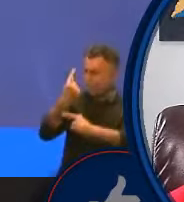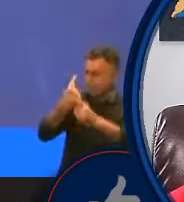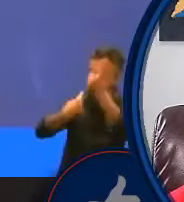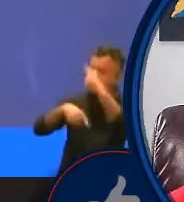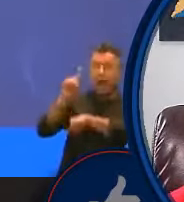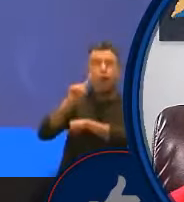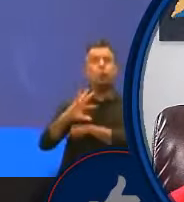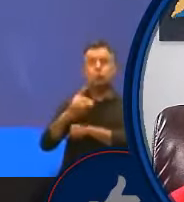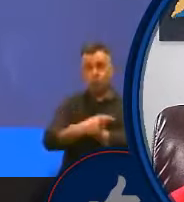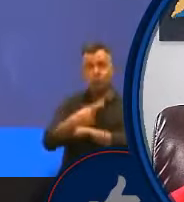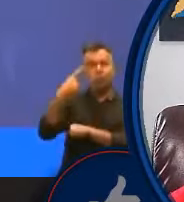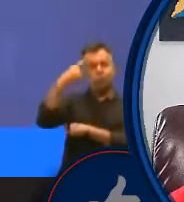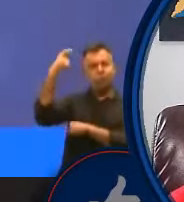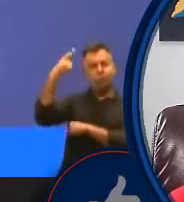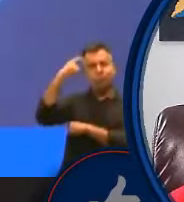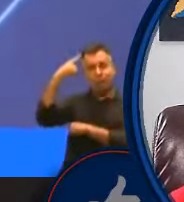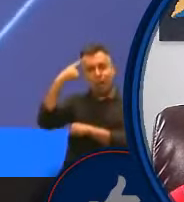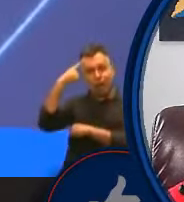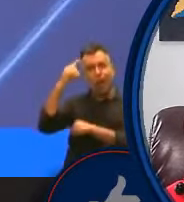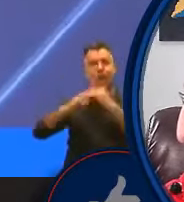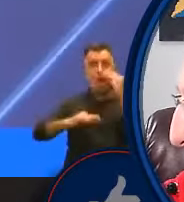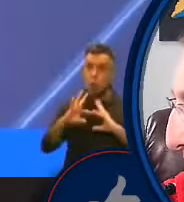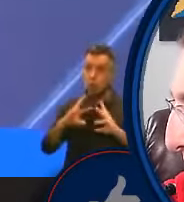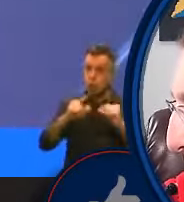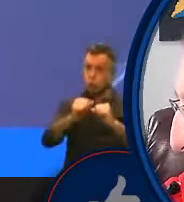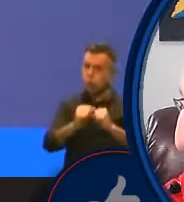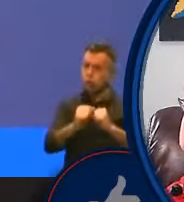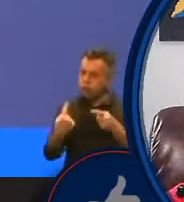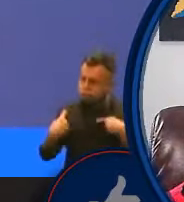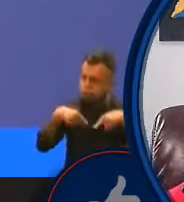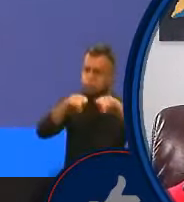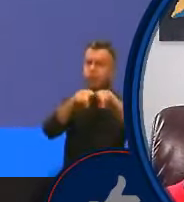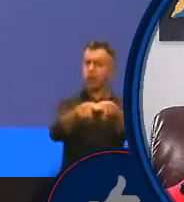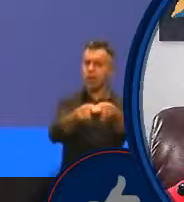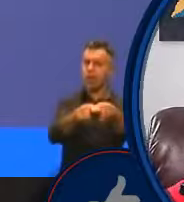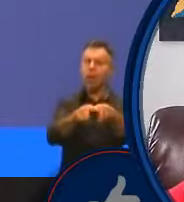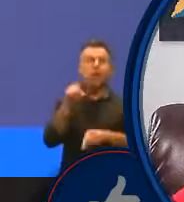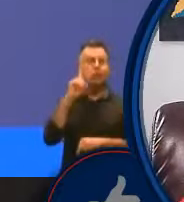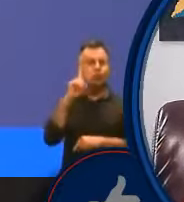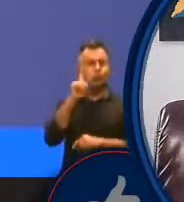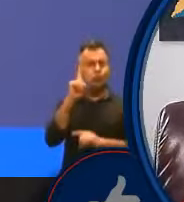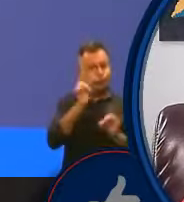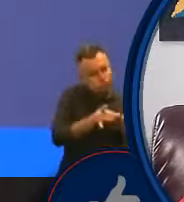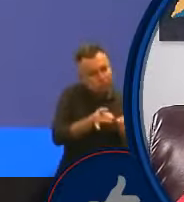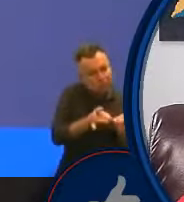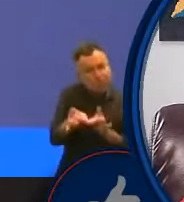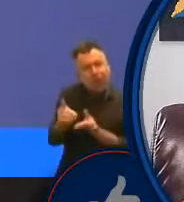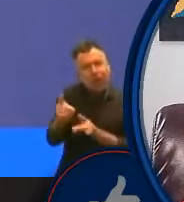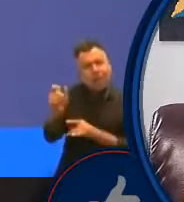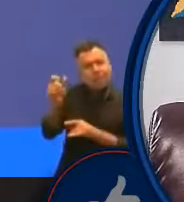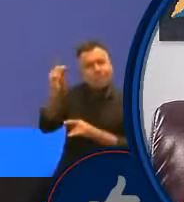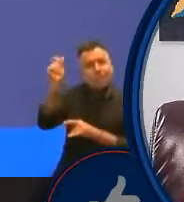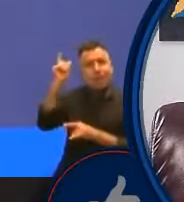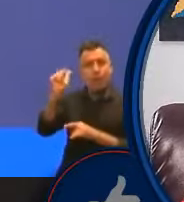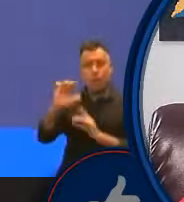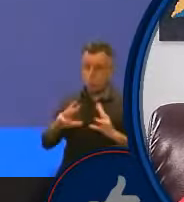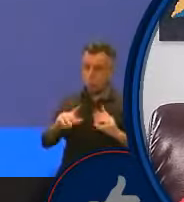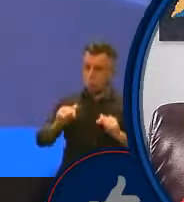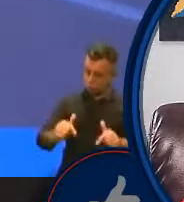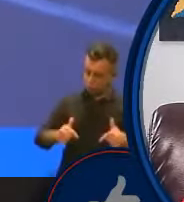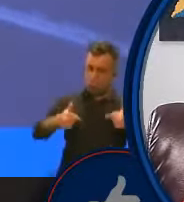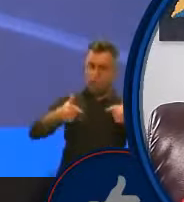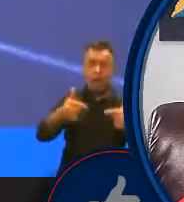criamos e todos somos donos. E já faz parte do nosso cotidiano, há tempos, todas as